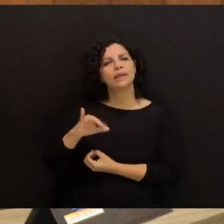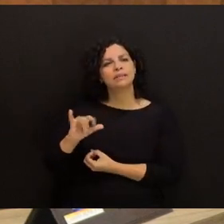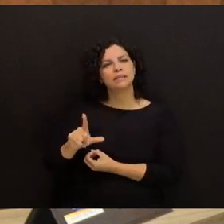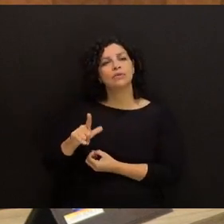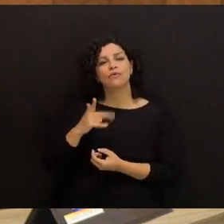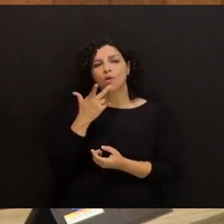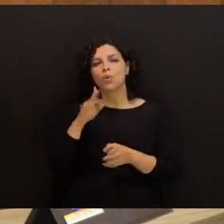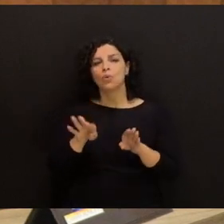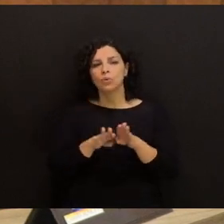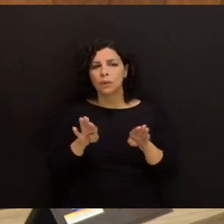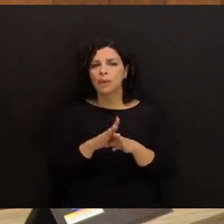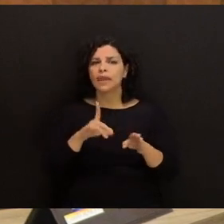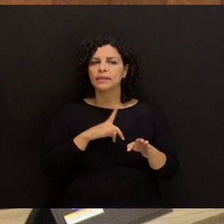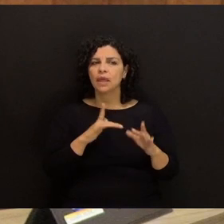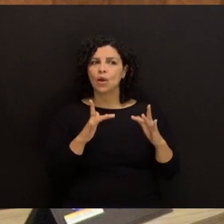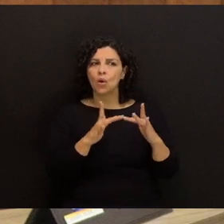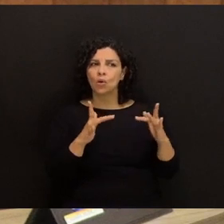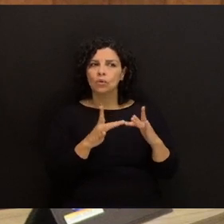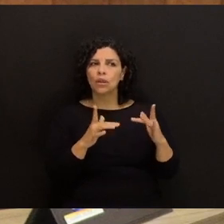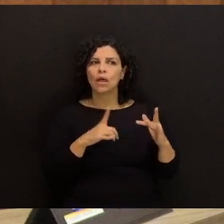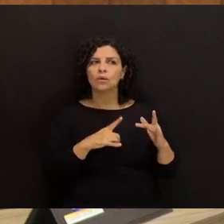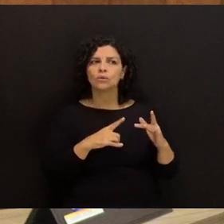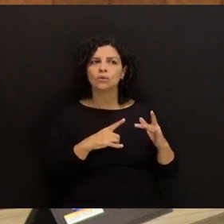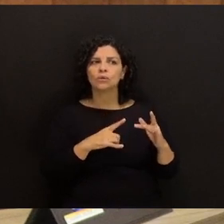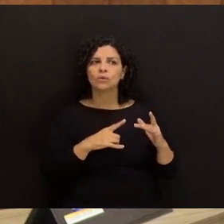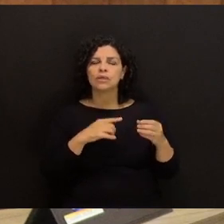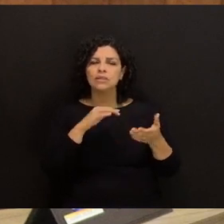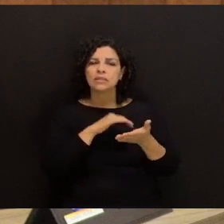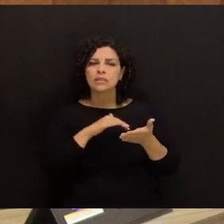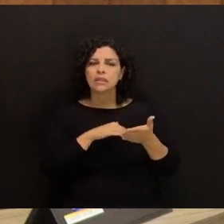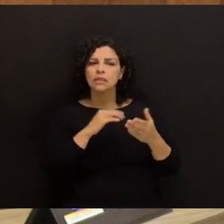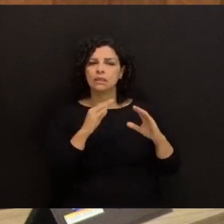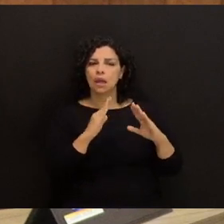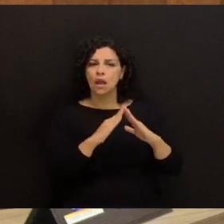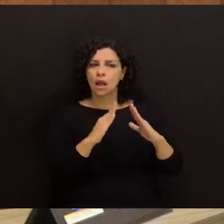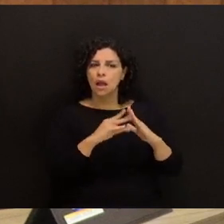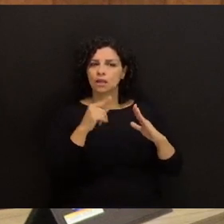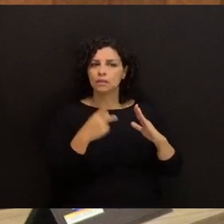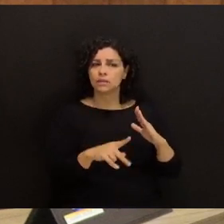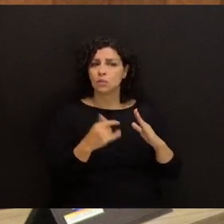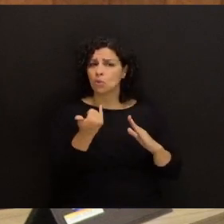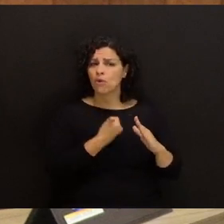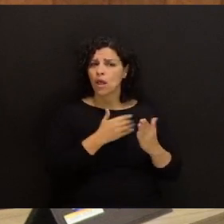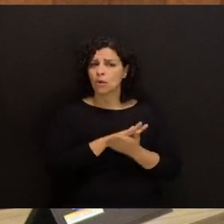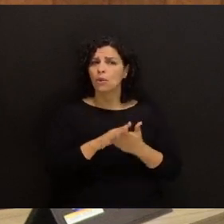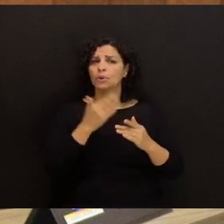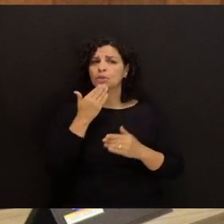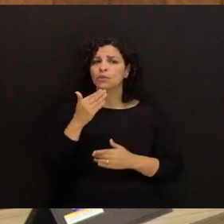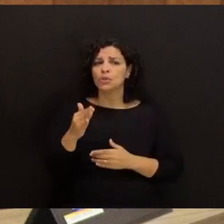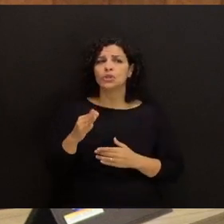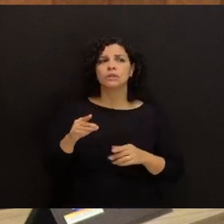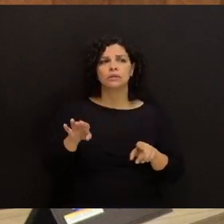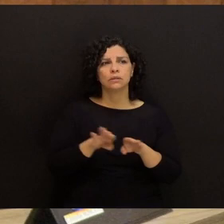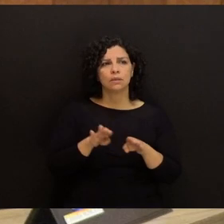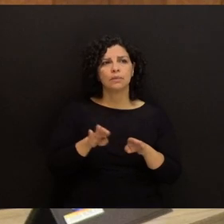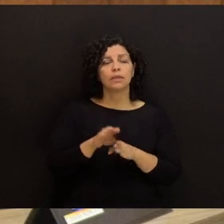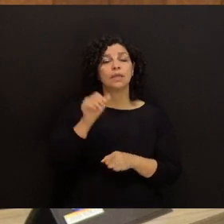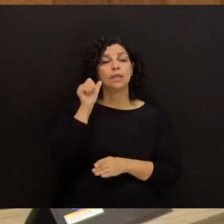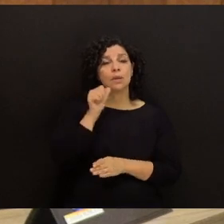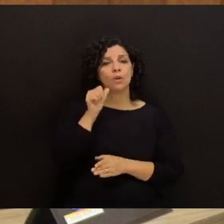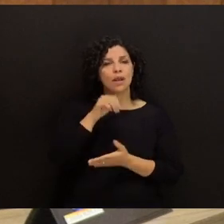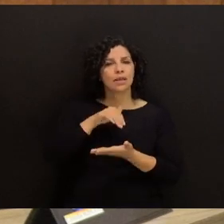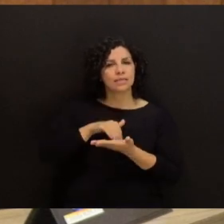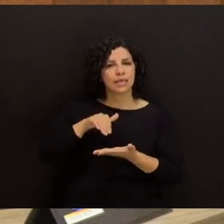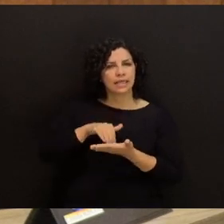da Habitação eu não não soube mais notícias sobre esse assunto eu faço aqui um apelo a esposa a secretária esposa